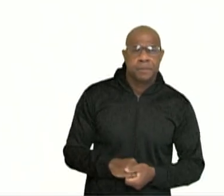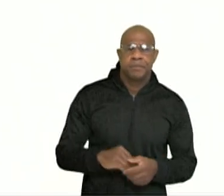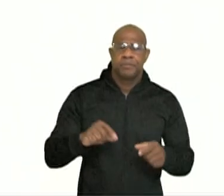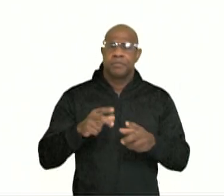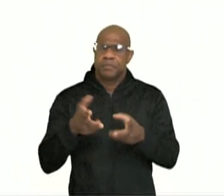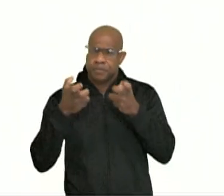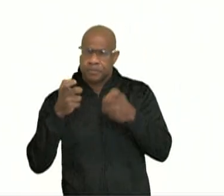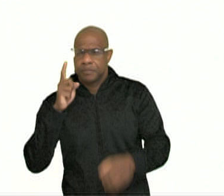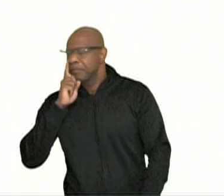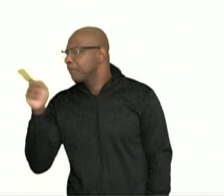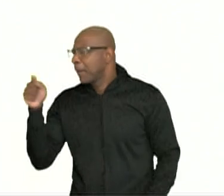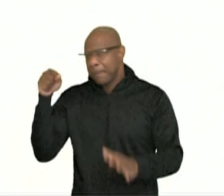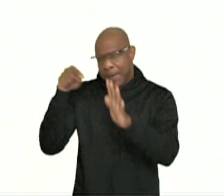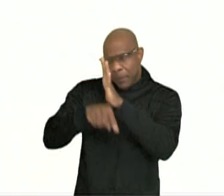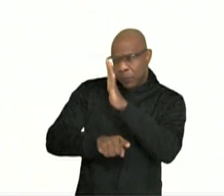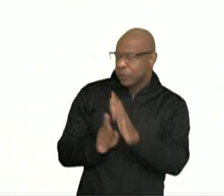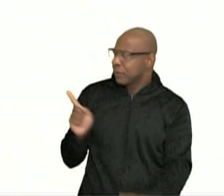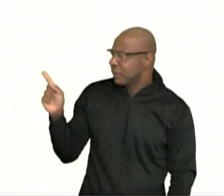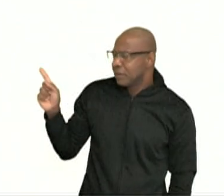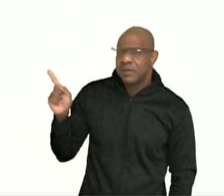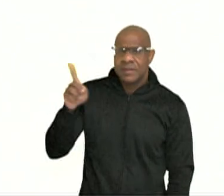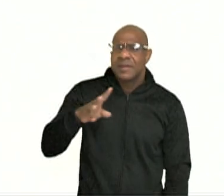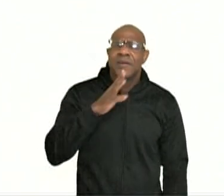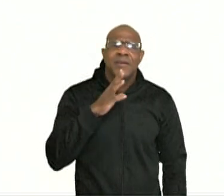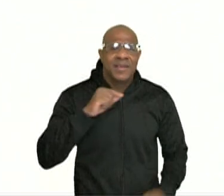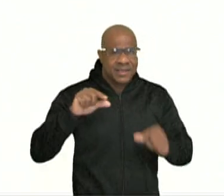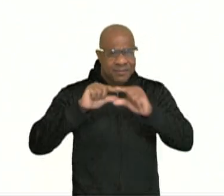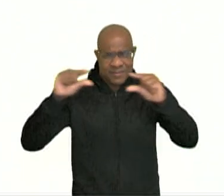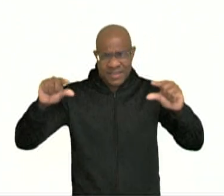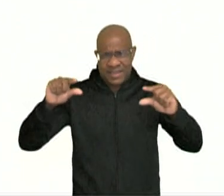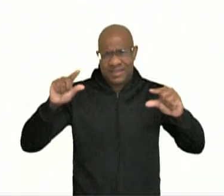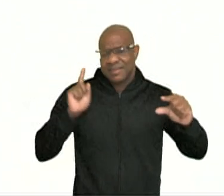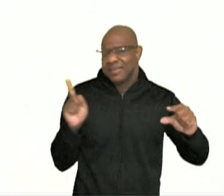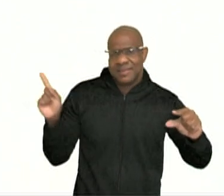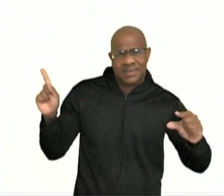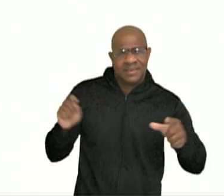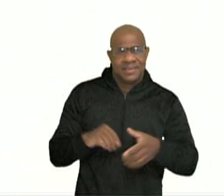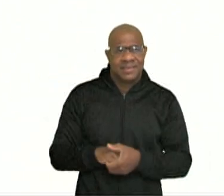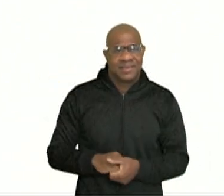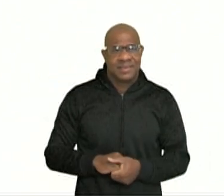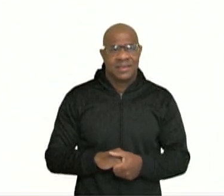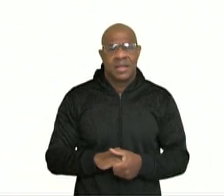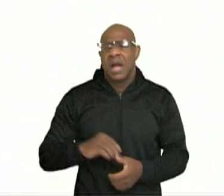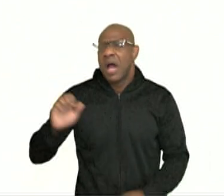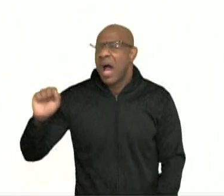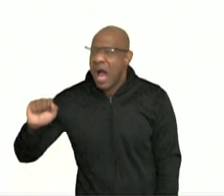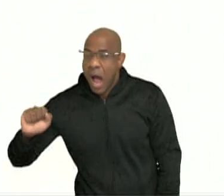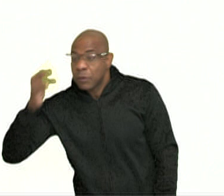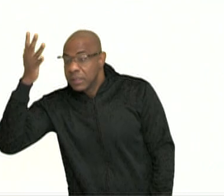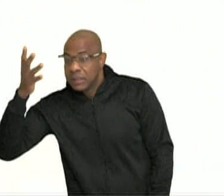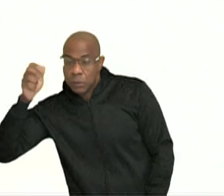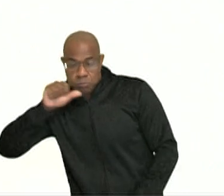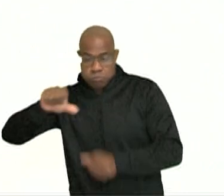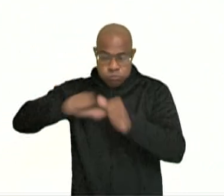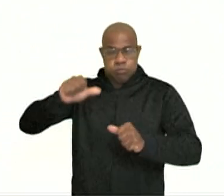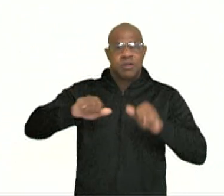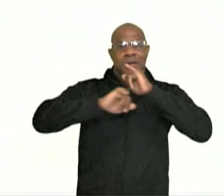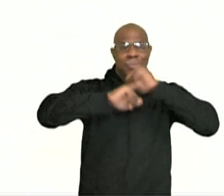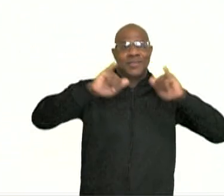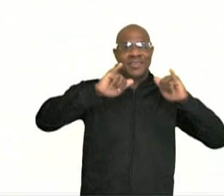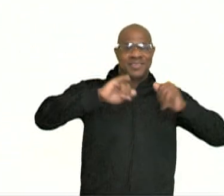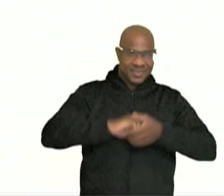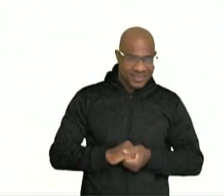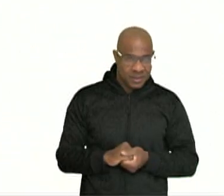Observe aqui então essa perguntinha. Você já ouviu falar nessa frase aqui? Aconteceu, virou notícia? Por